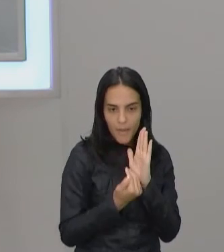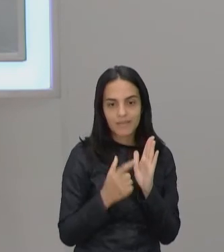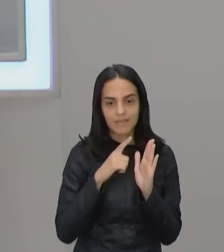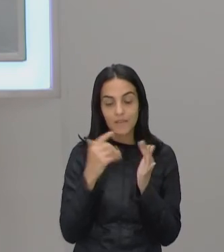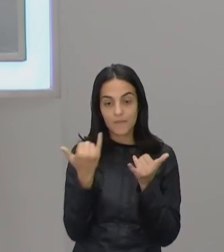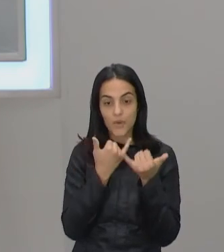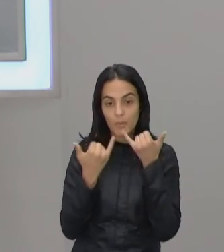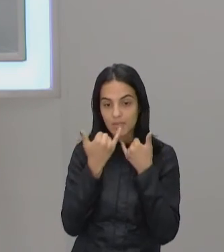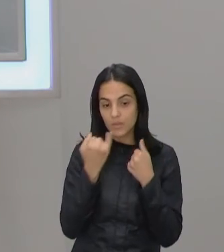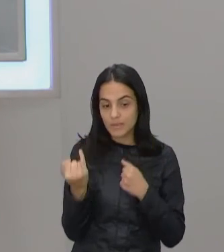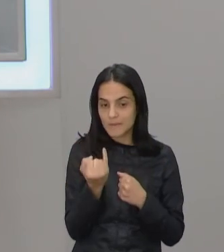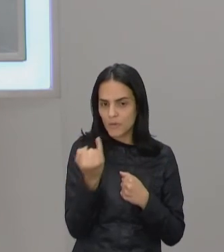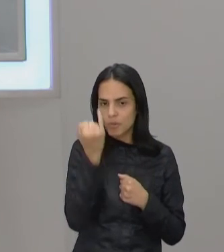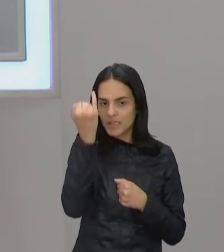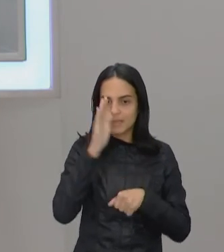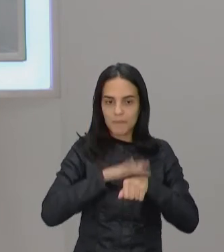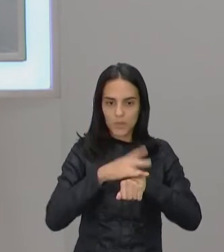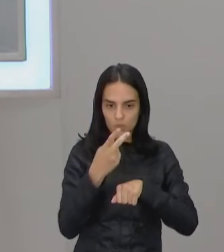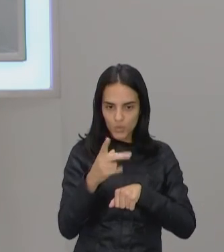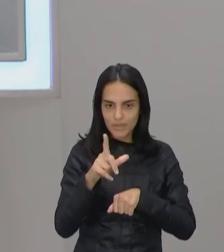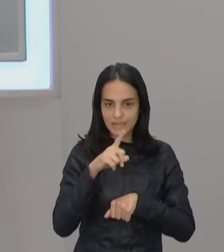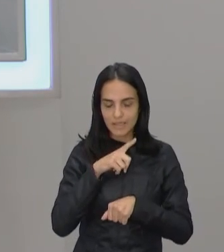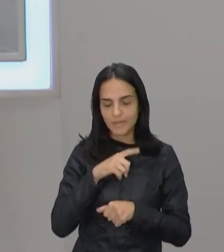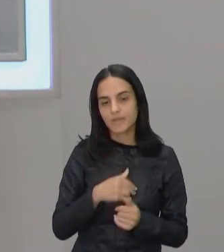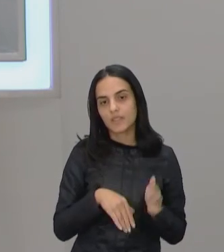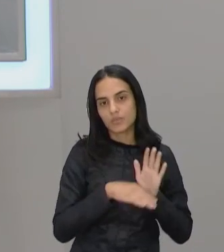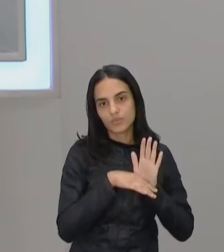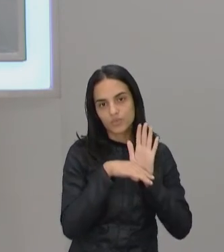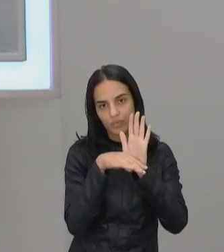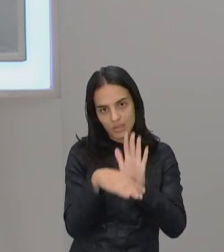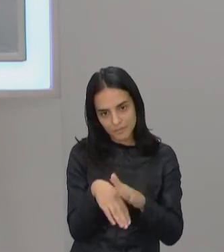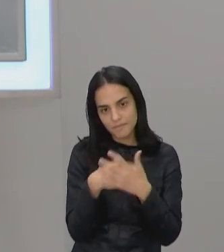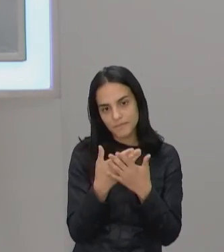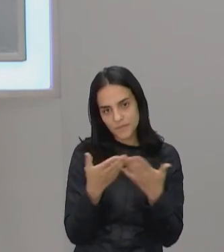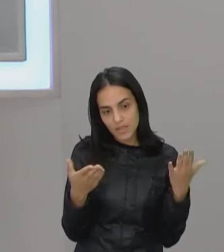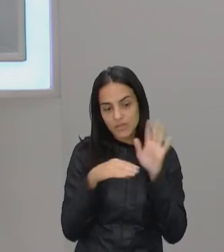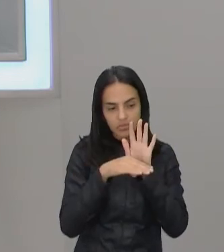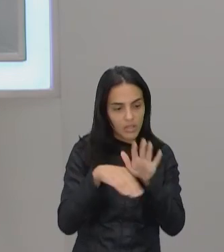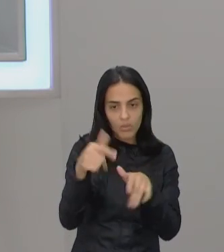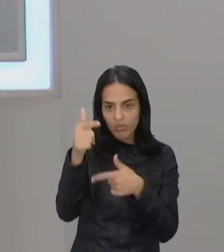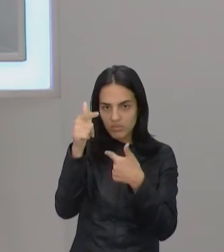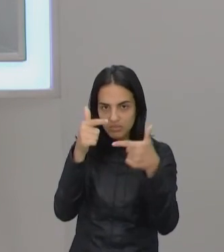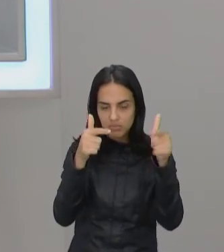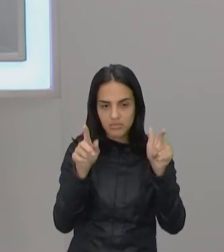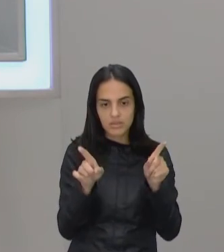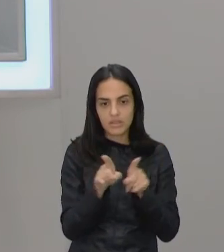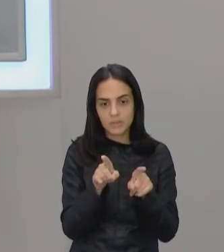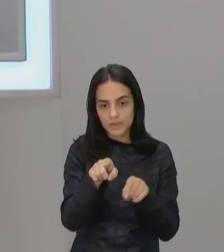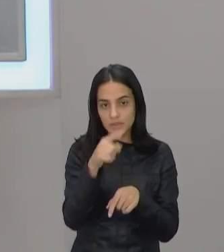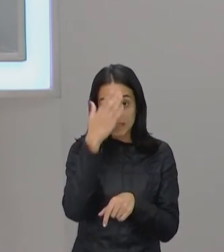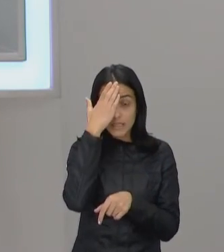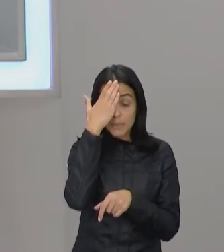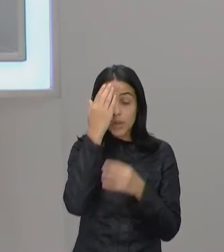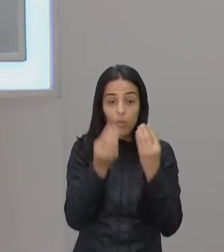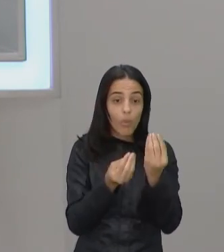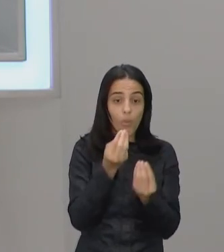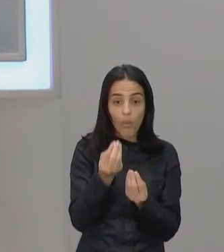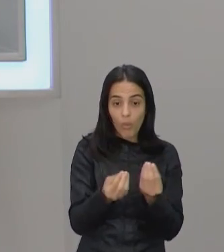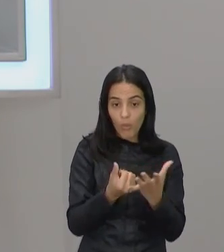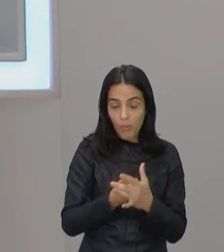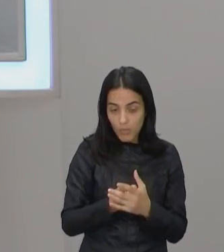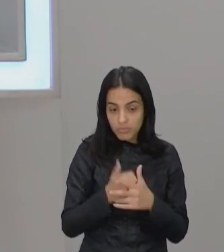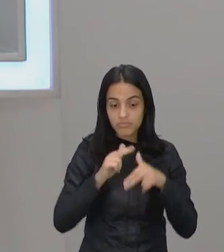informação importante na sua mão. E isso vai te ajudar e vai ajudar outras pessoas Você vai saber como é que